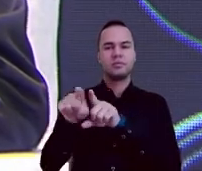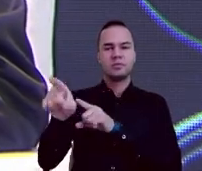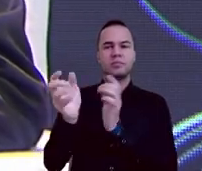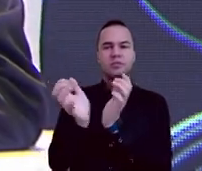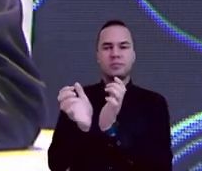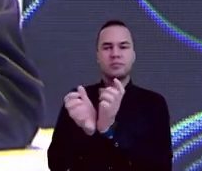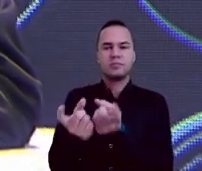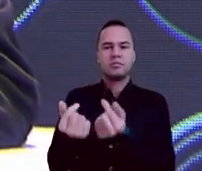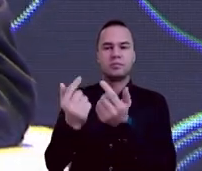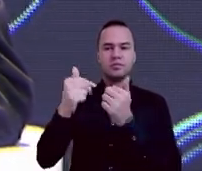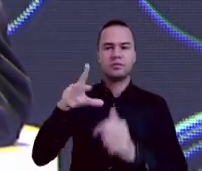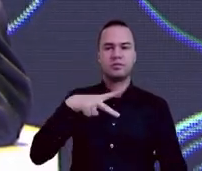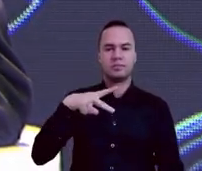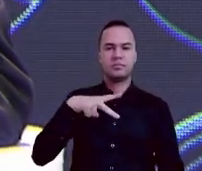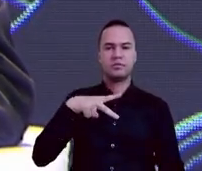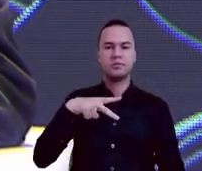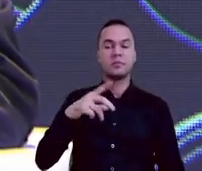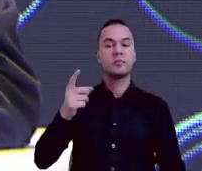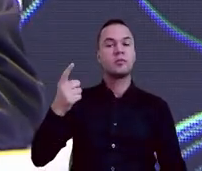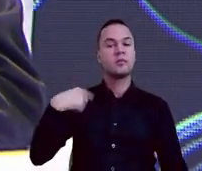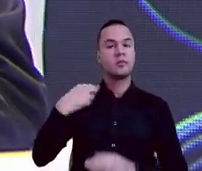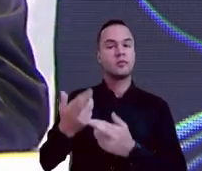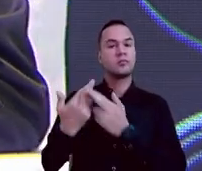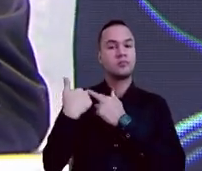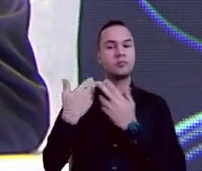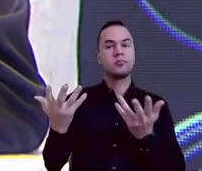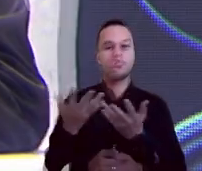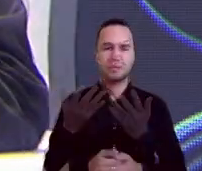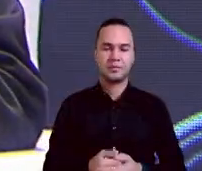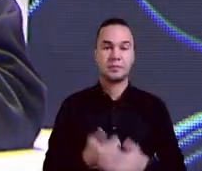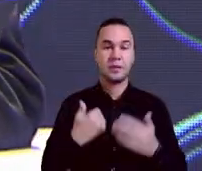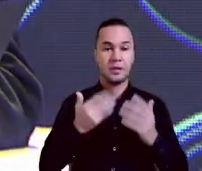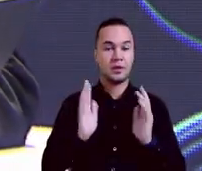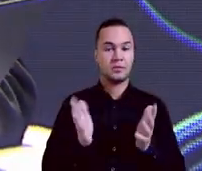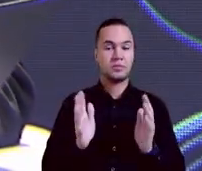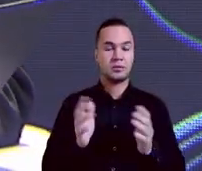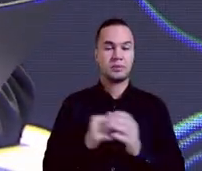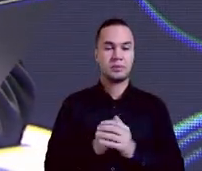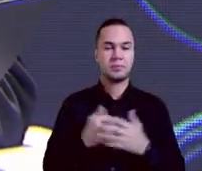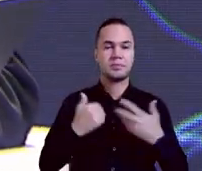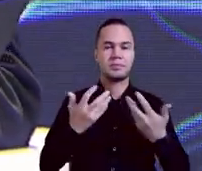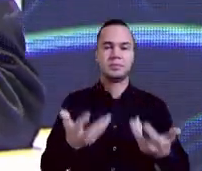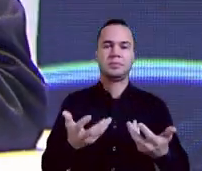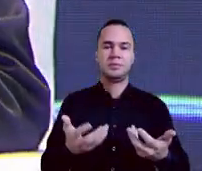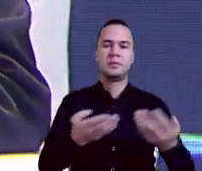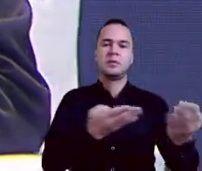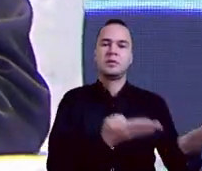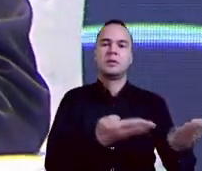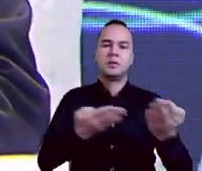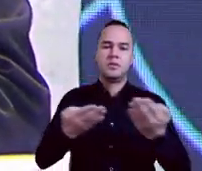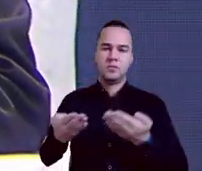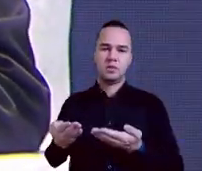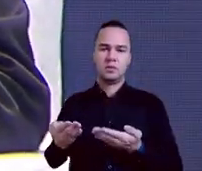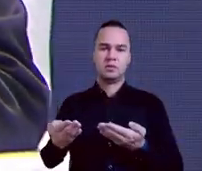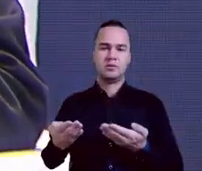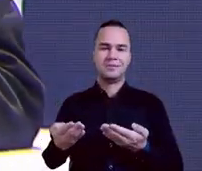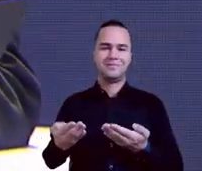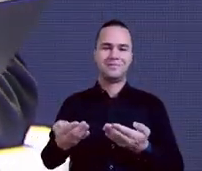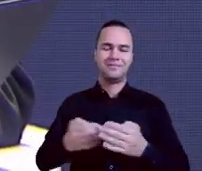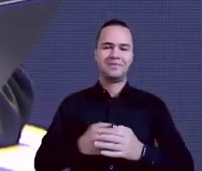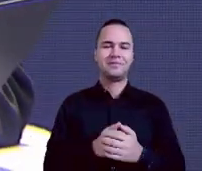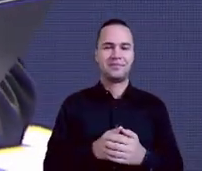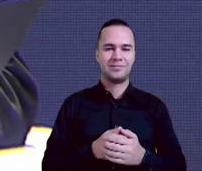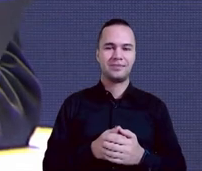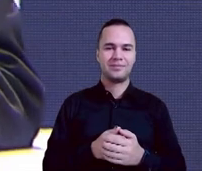e serei o moderador desse primeiro painel da tecroom gostaria de chamar o palco e convidar aos